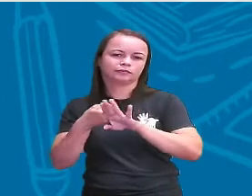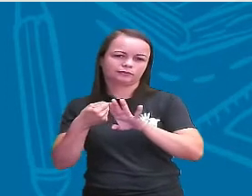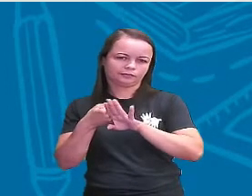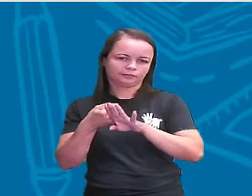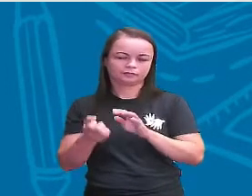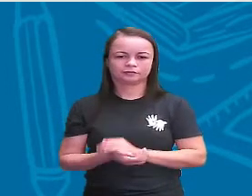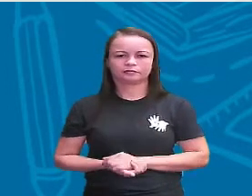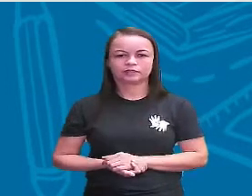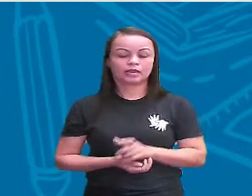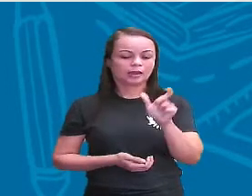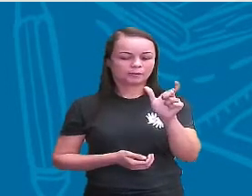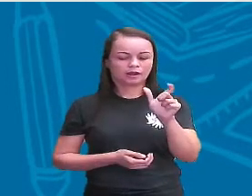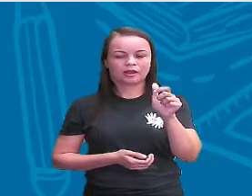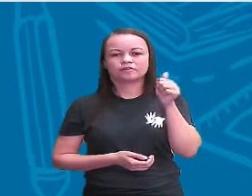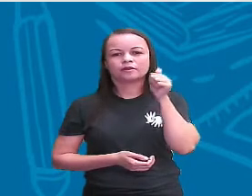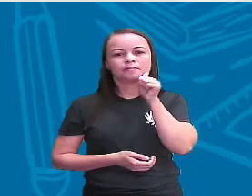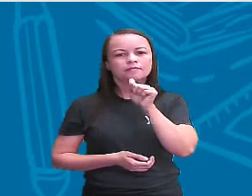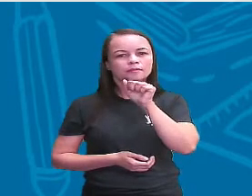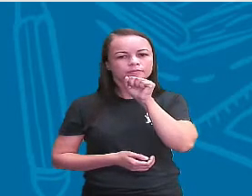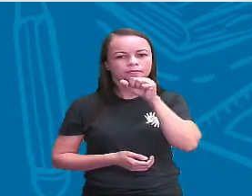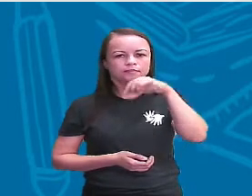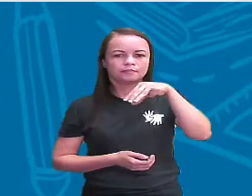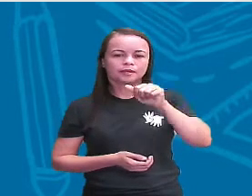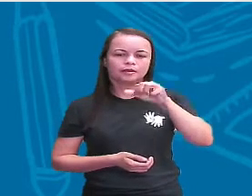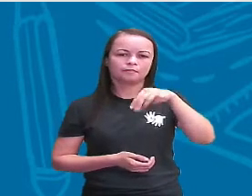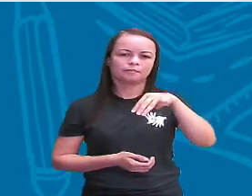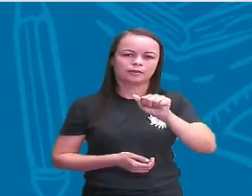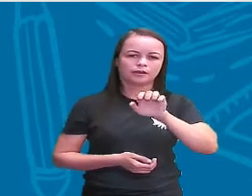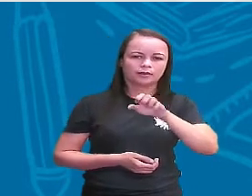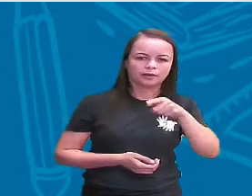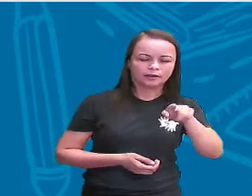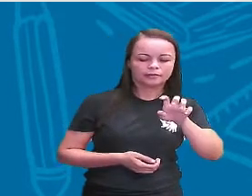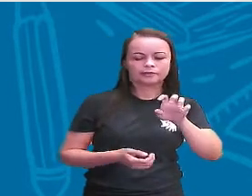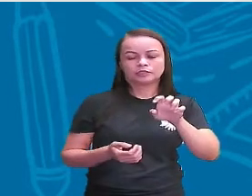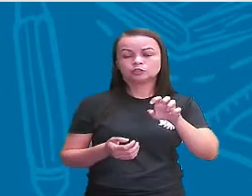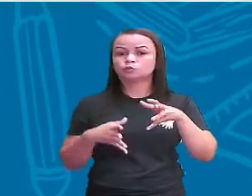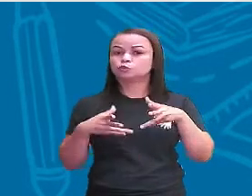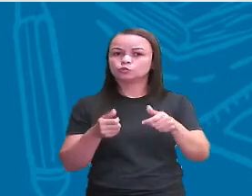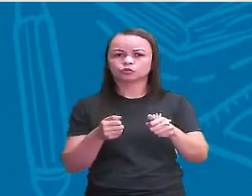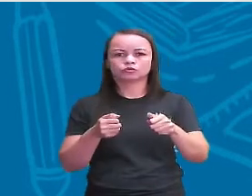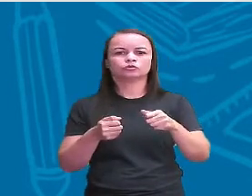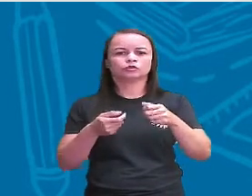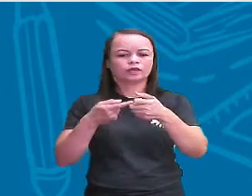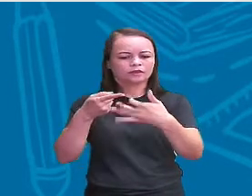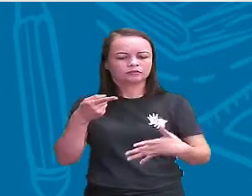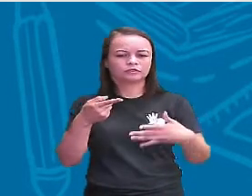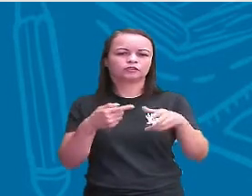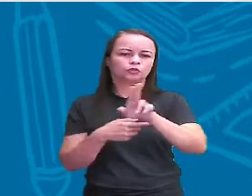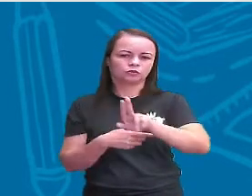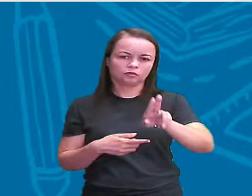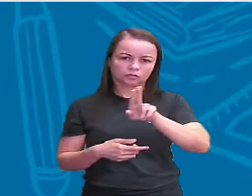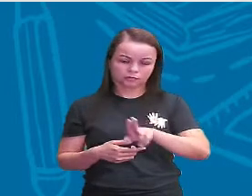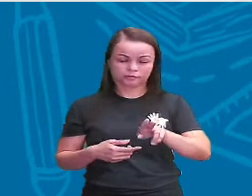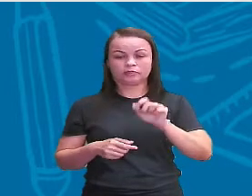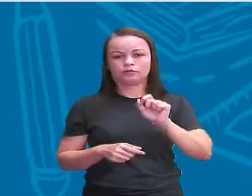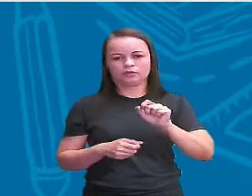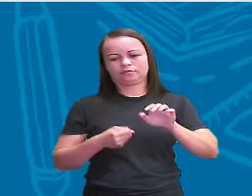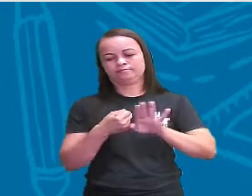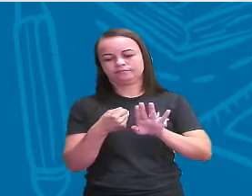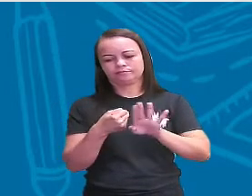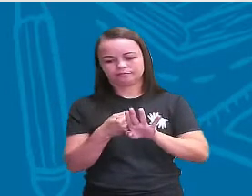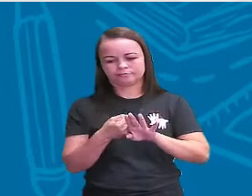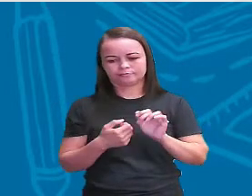substantivo, a palavra mamãe, não é? Tudo que a gente classifica dar nomes, então vai ser